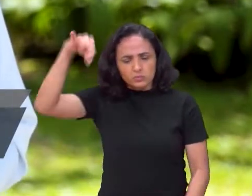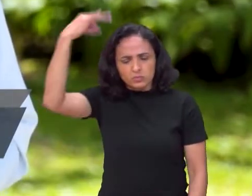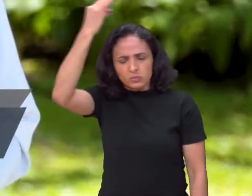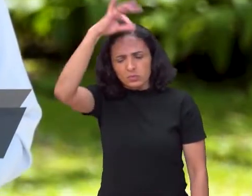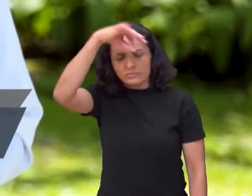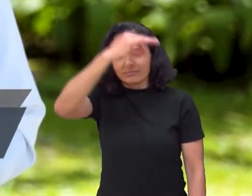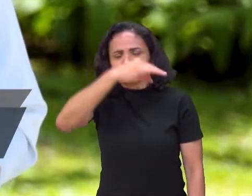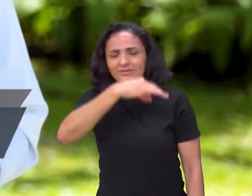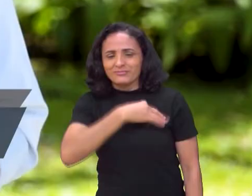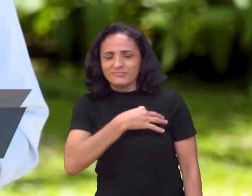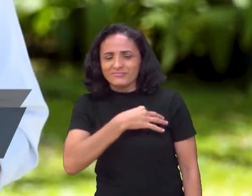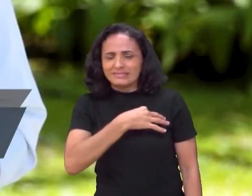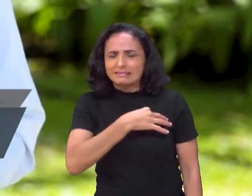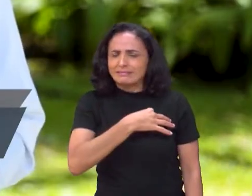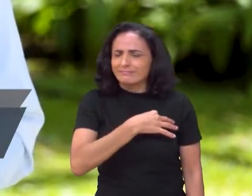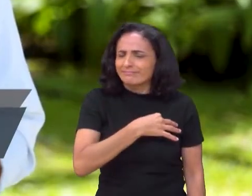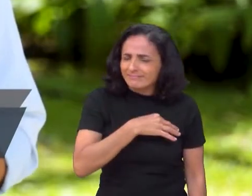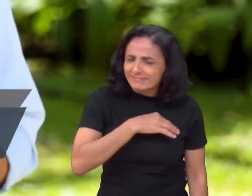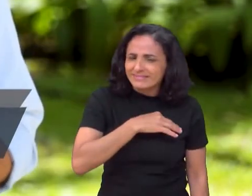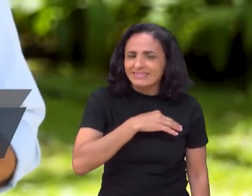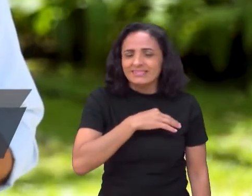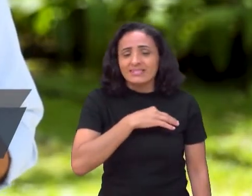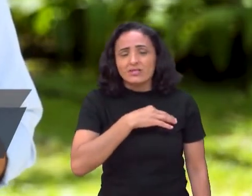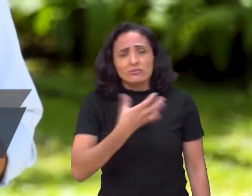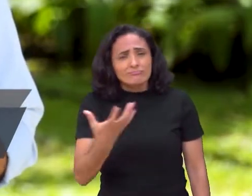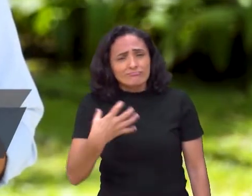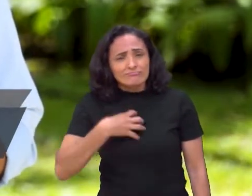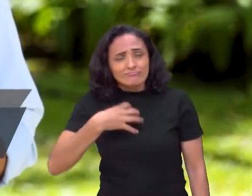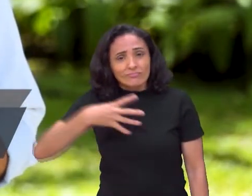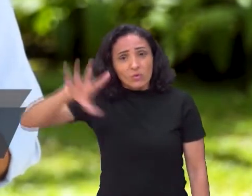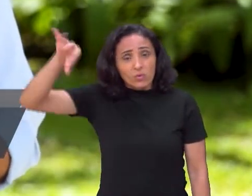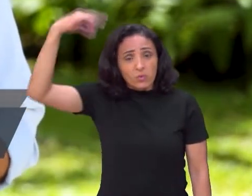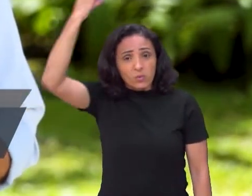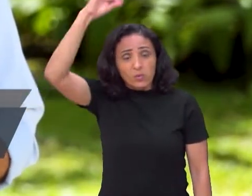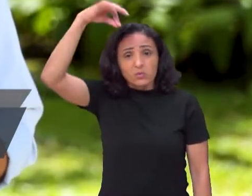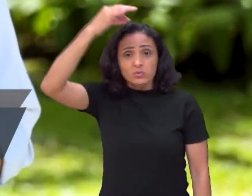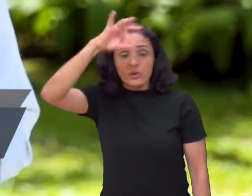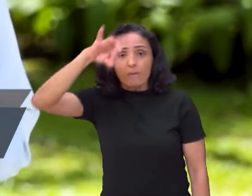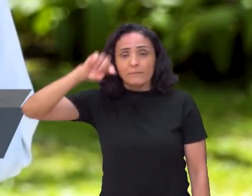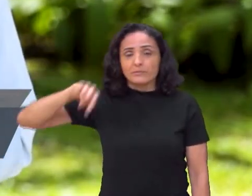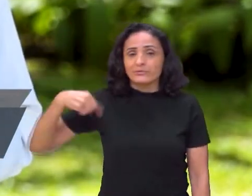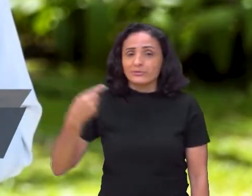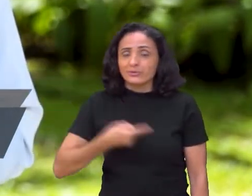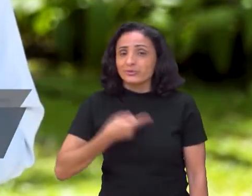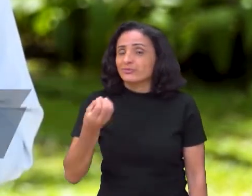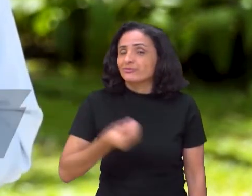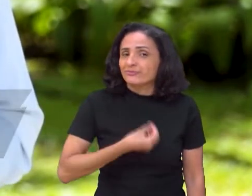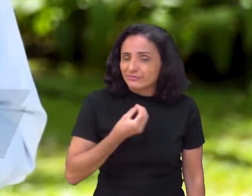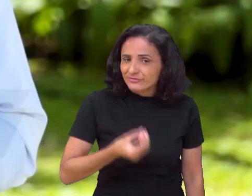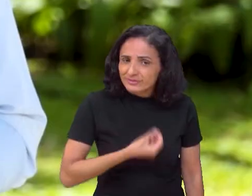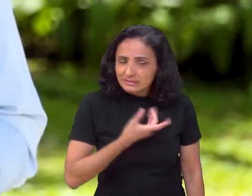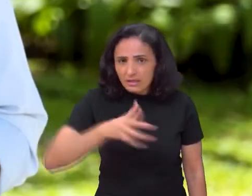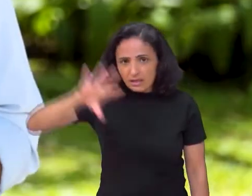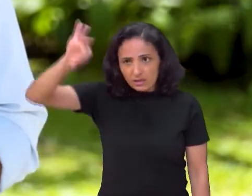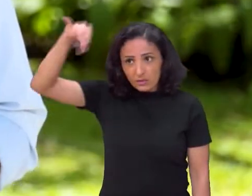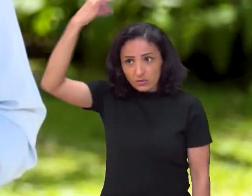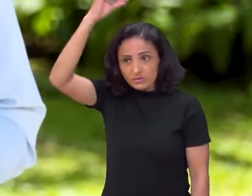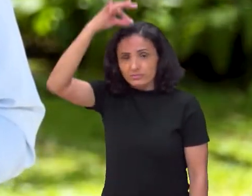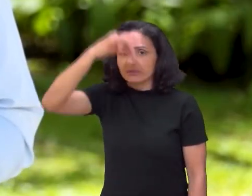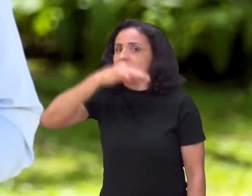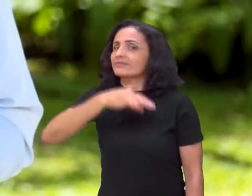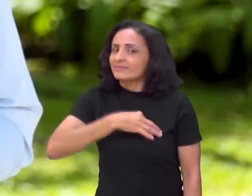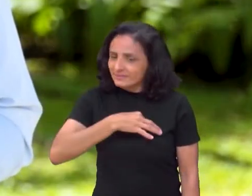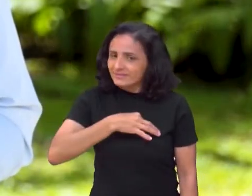Santo em nosso meio, a atuação do Espírito Santo de Deus em nossas vidas. É Ele que